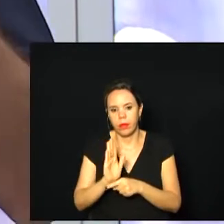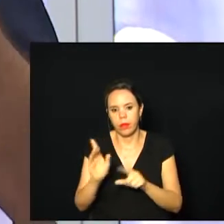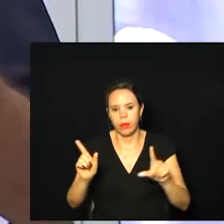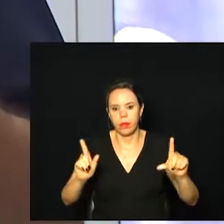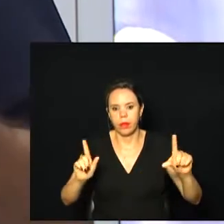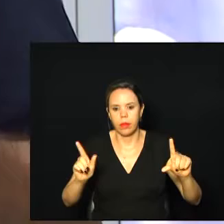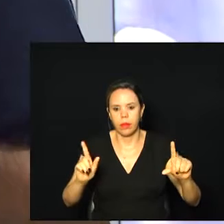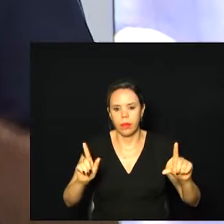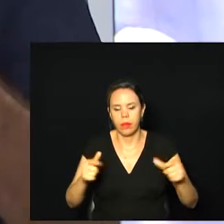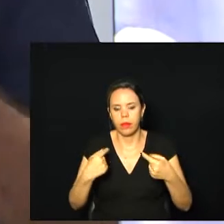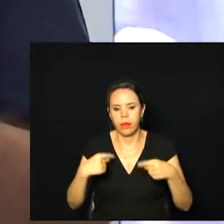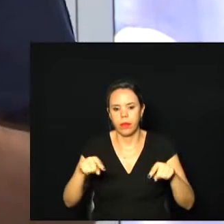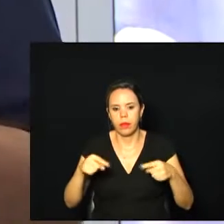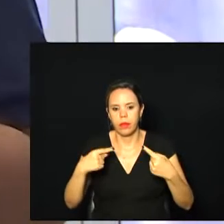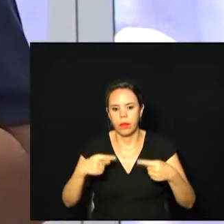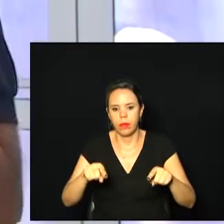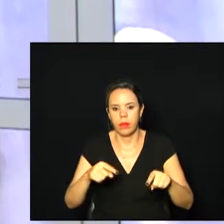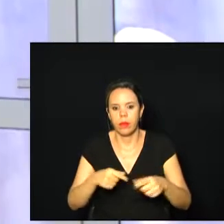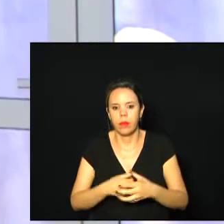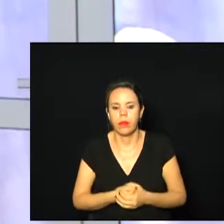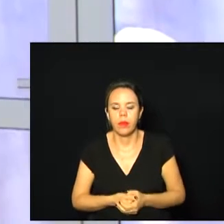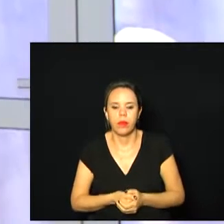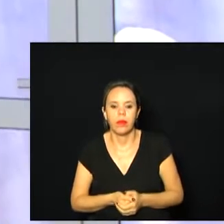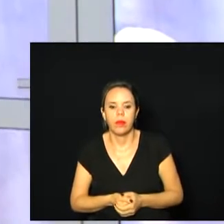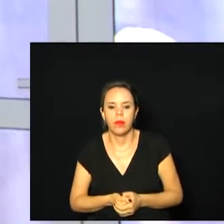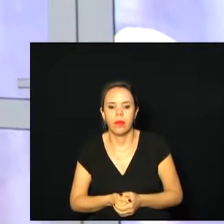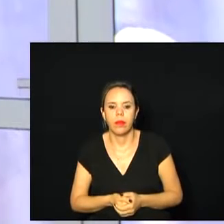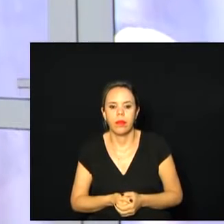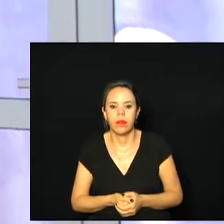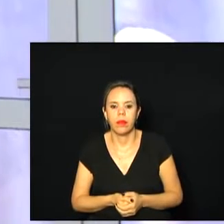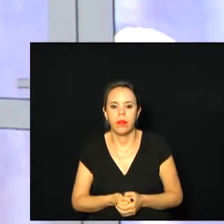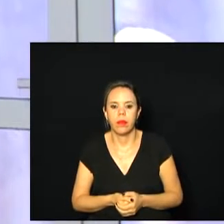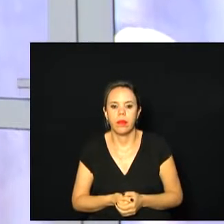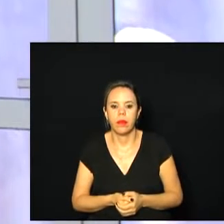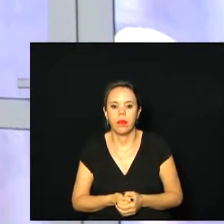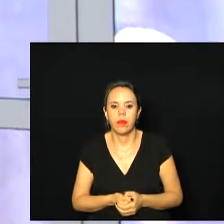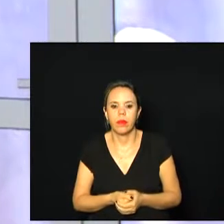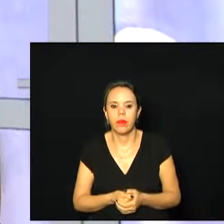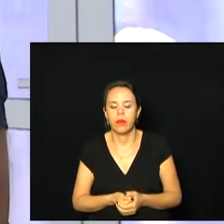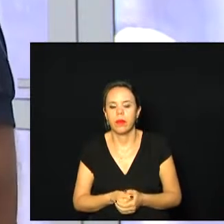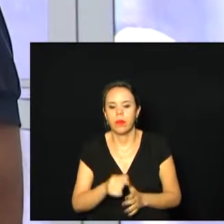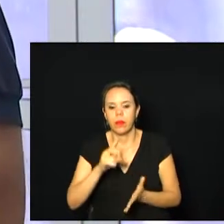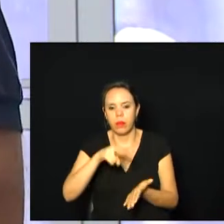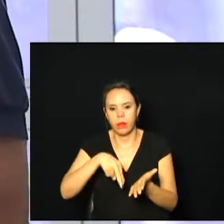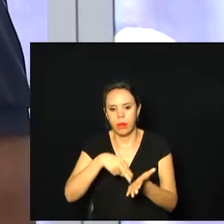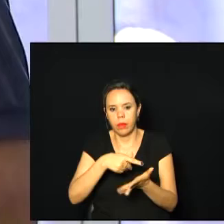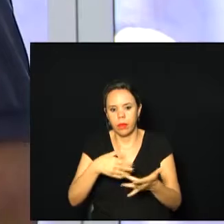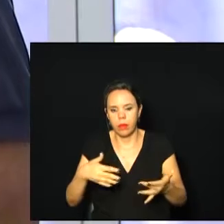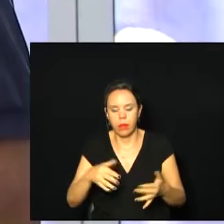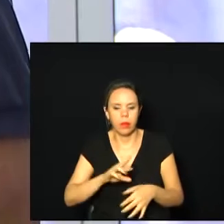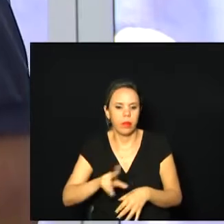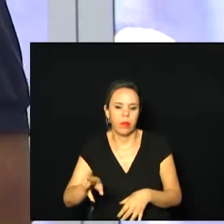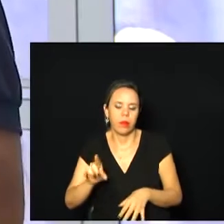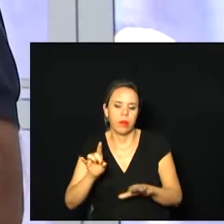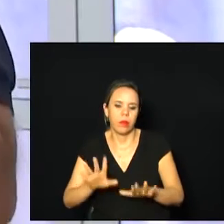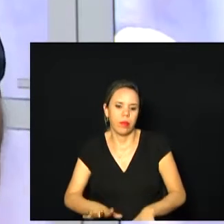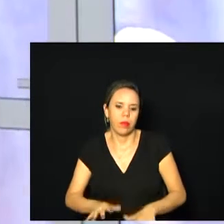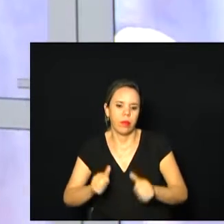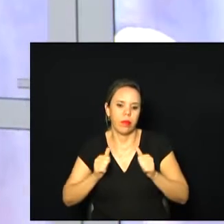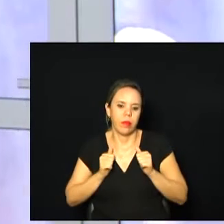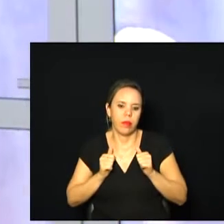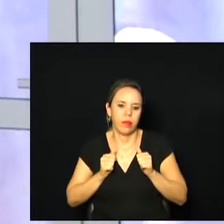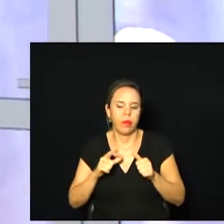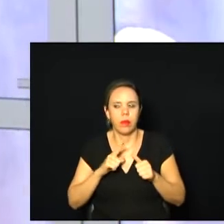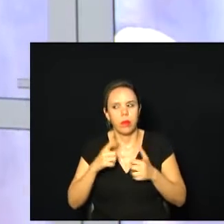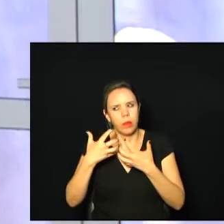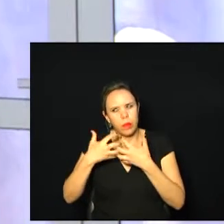TV, ouvindo uma música, ela está em modo passivo. Quando você aborda a leitura, não é passivo. Você tem que